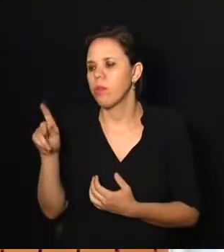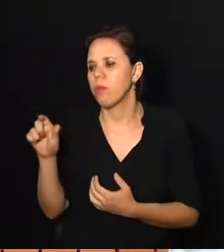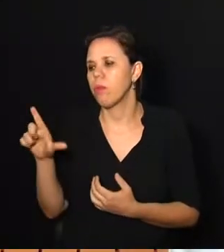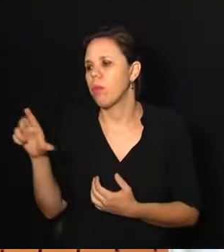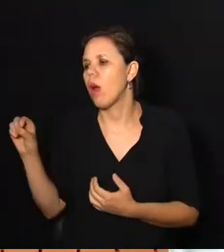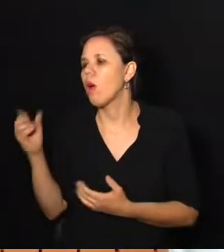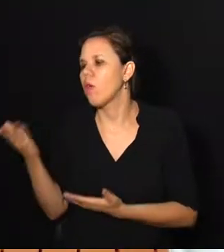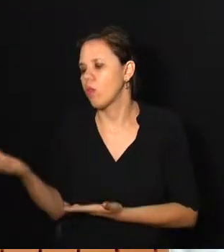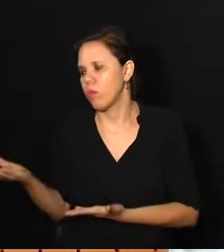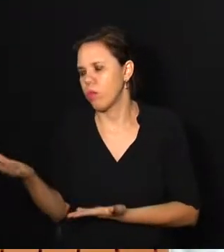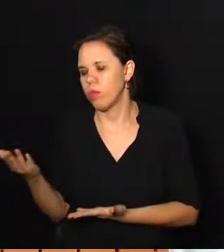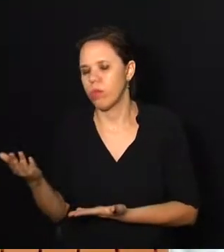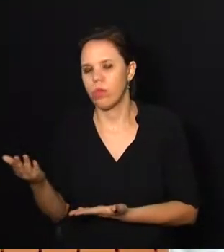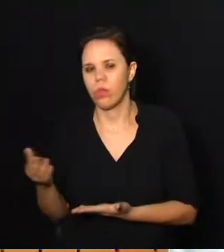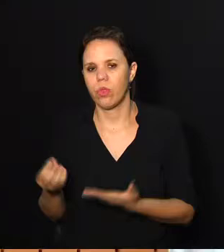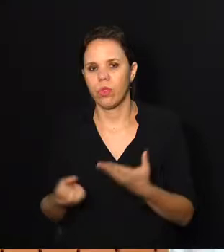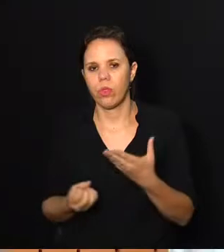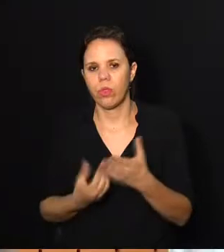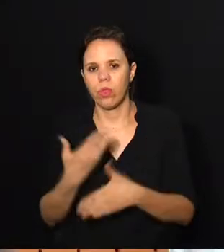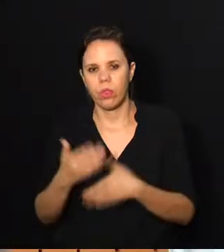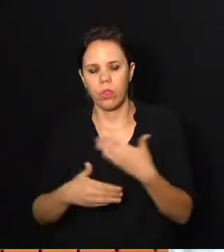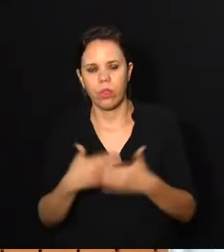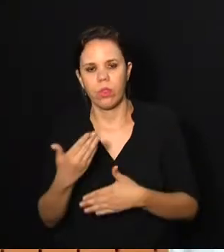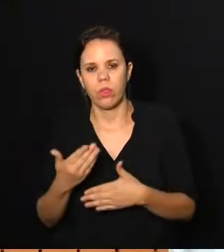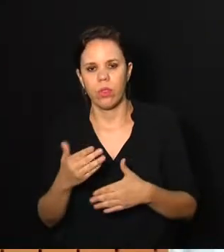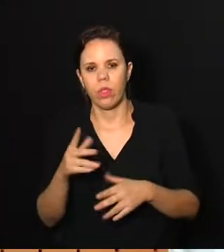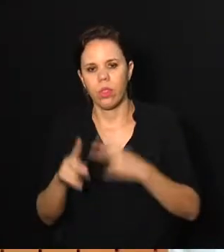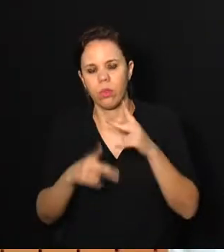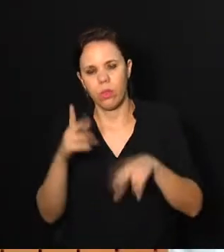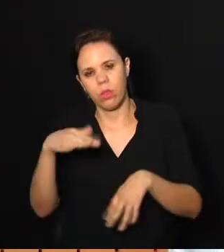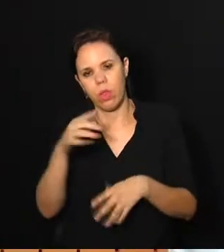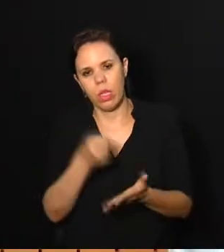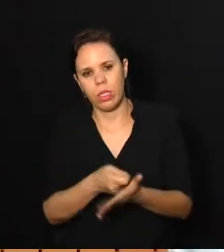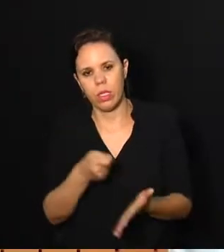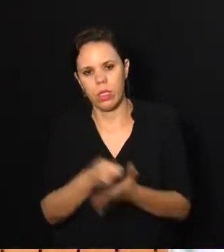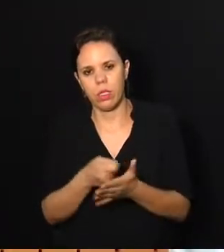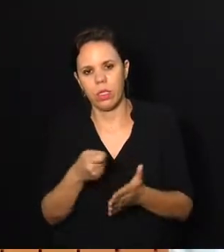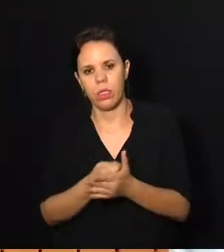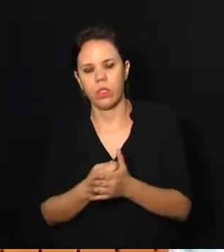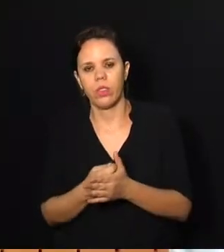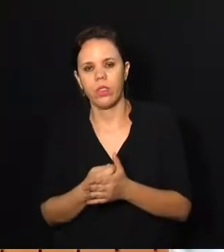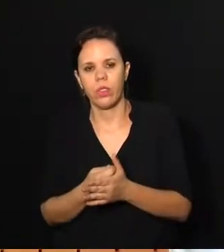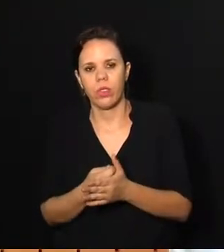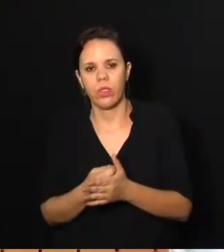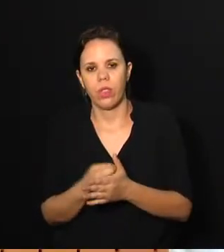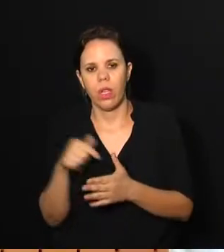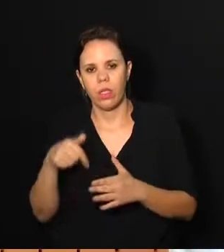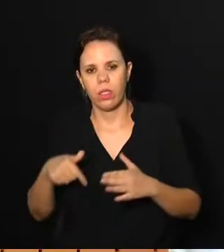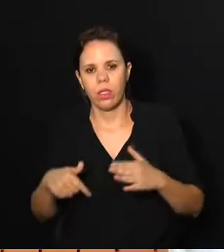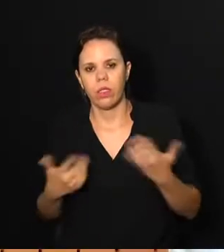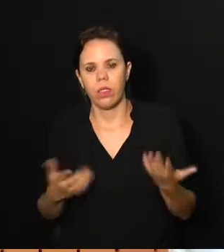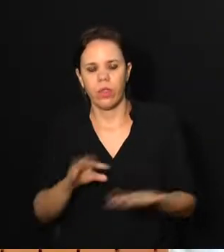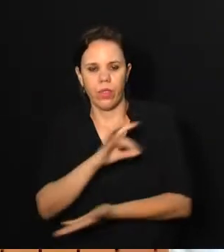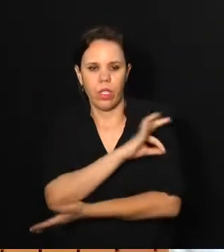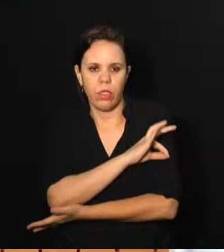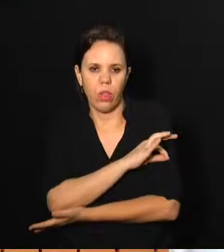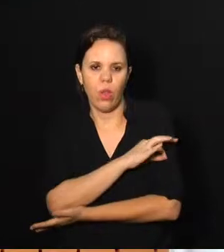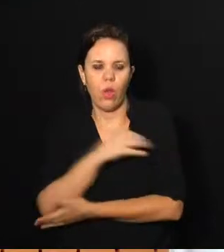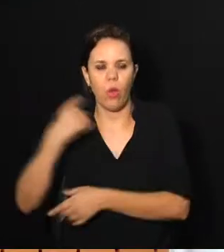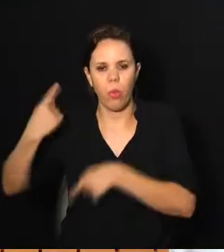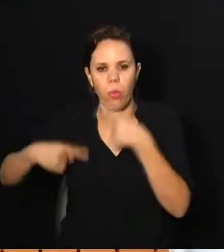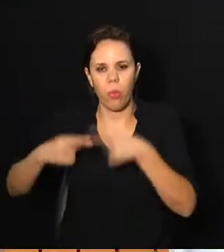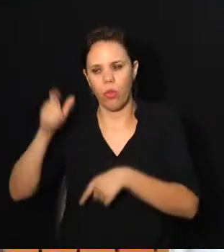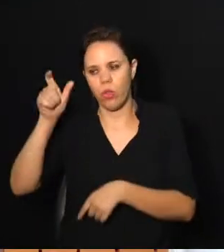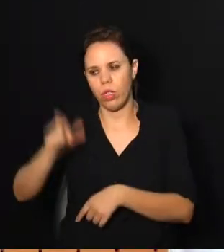que acontece? A dinâmica da sociedade ela vai exigindo que o legislador, que o prefeito, que os